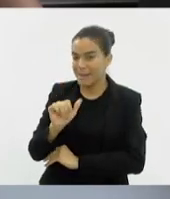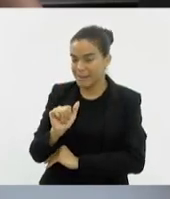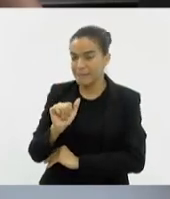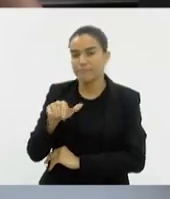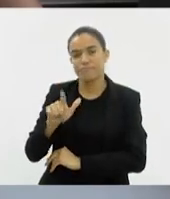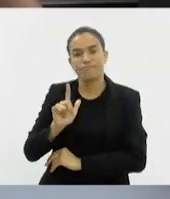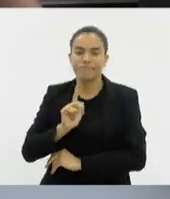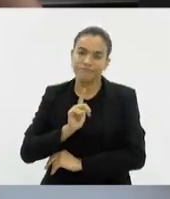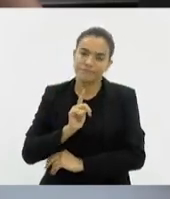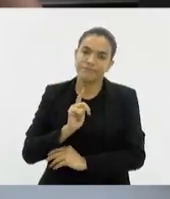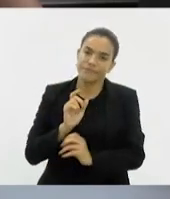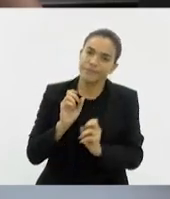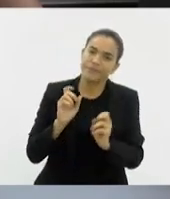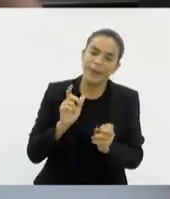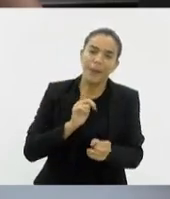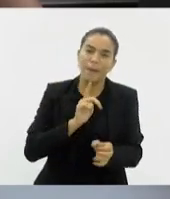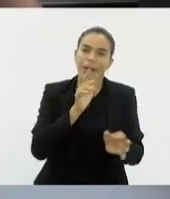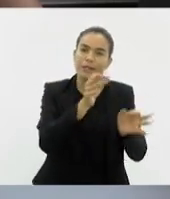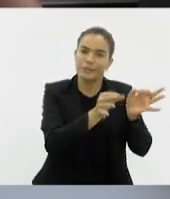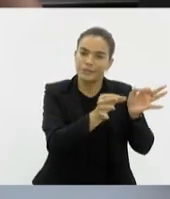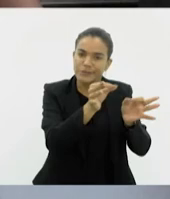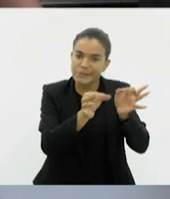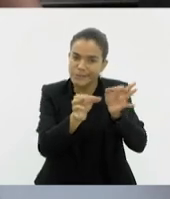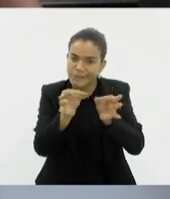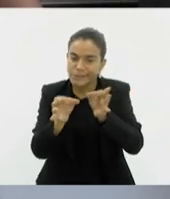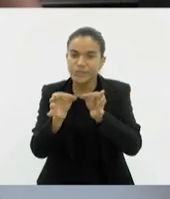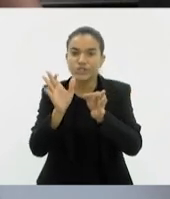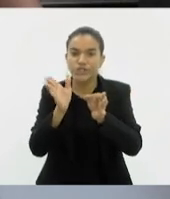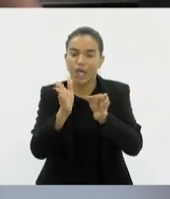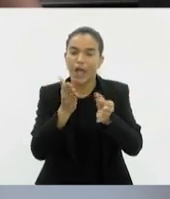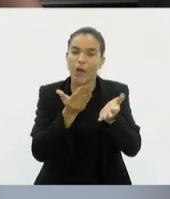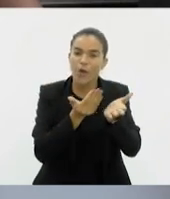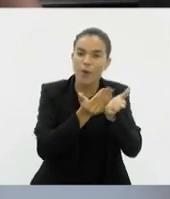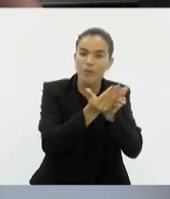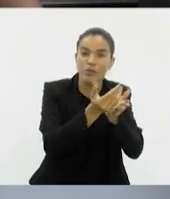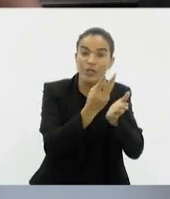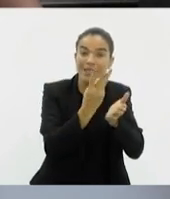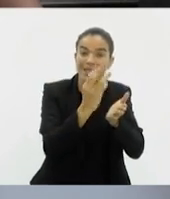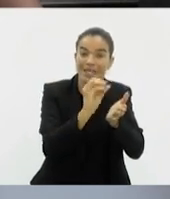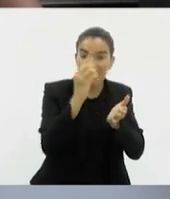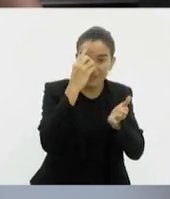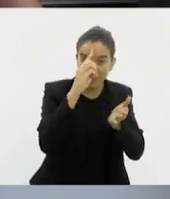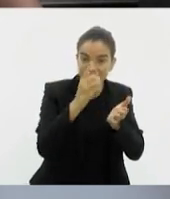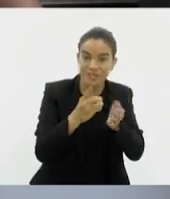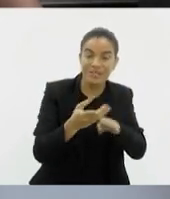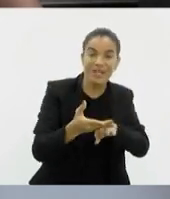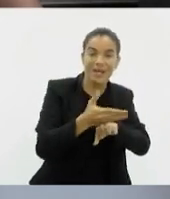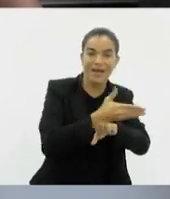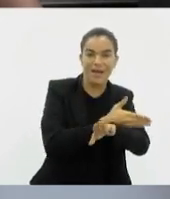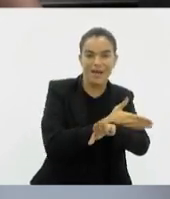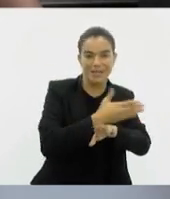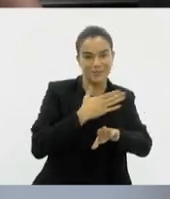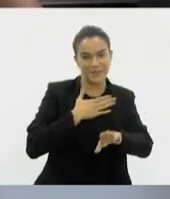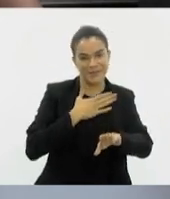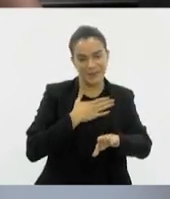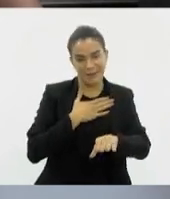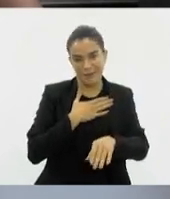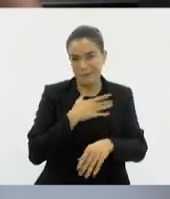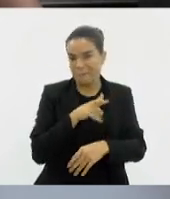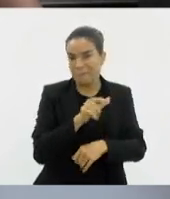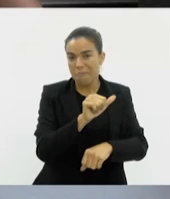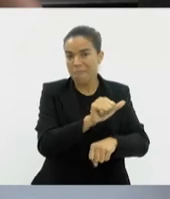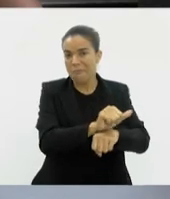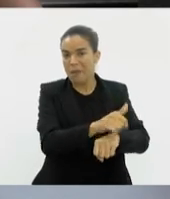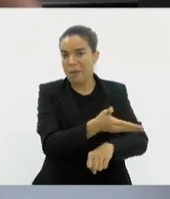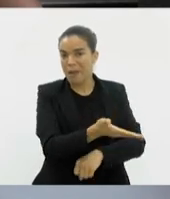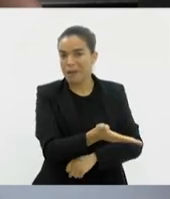tenha, né, pela tramitação, tenha dado entrada, eu acho que 30 dias antes do meu, ele ficou absolutamente